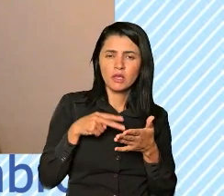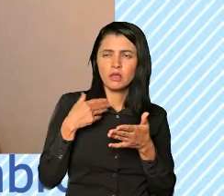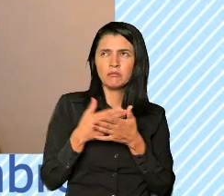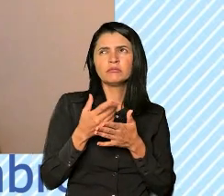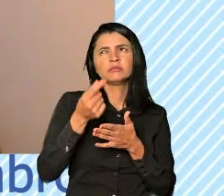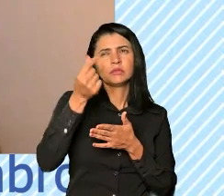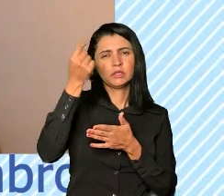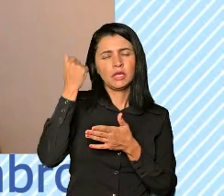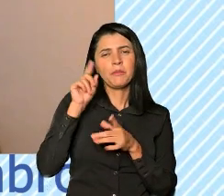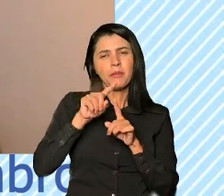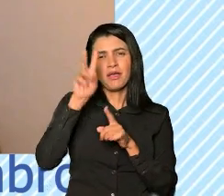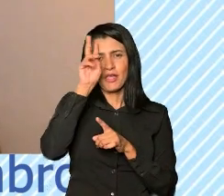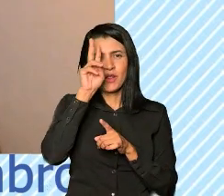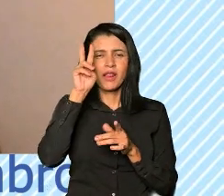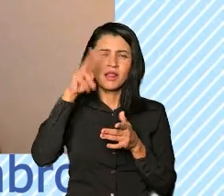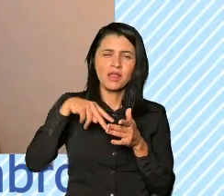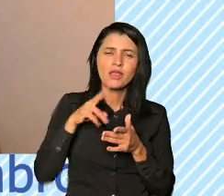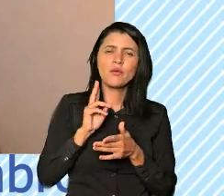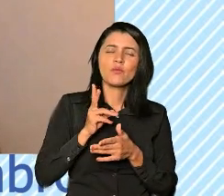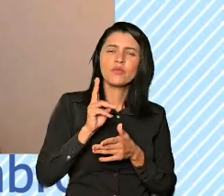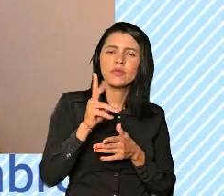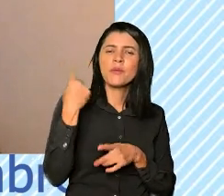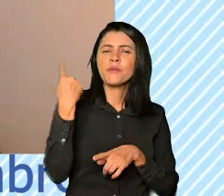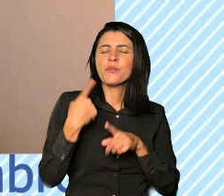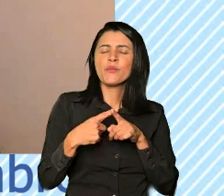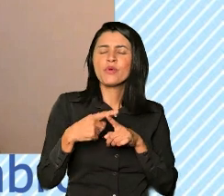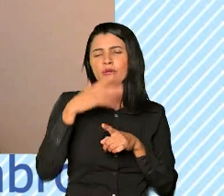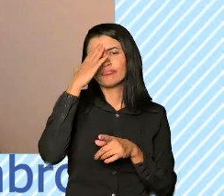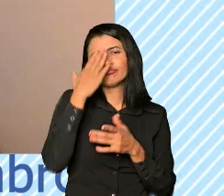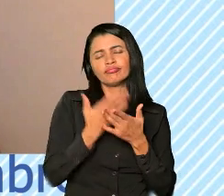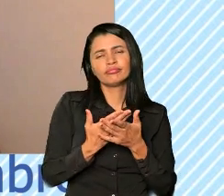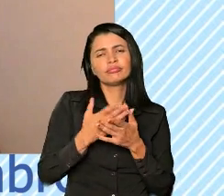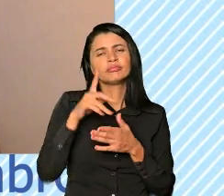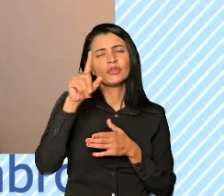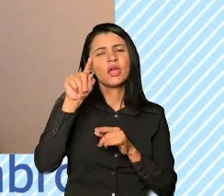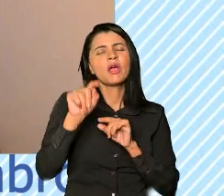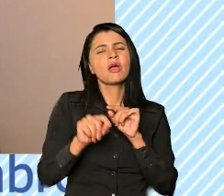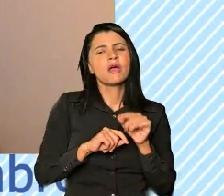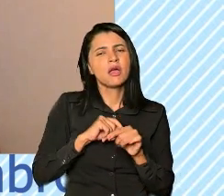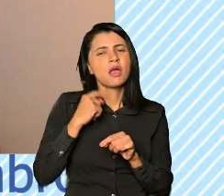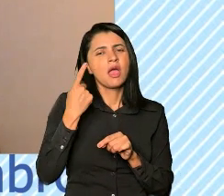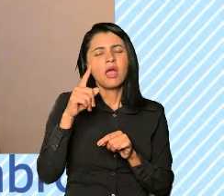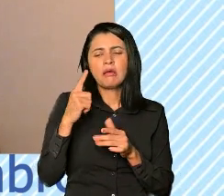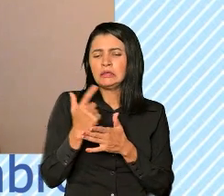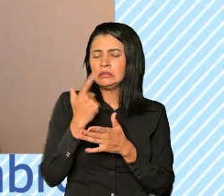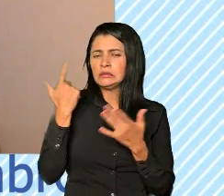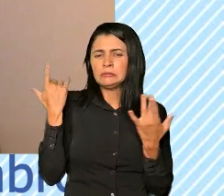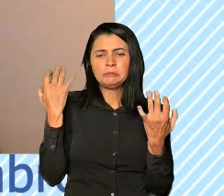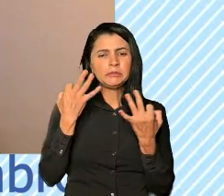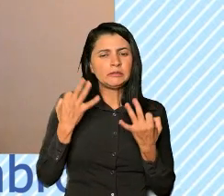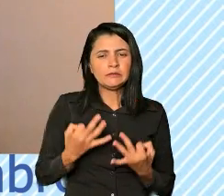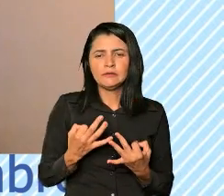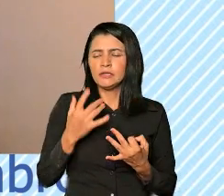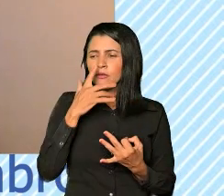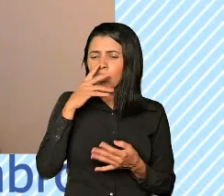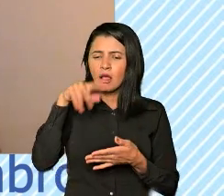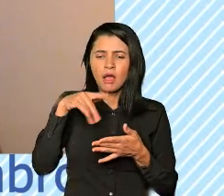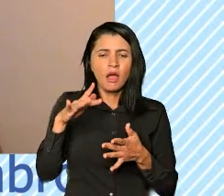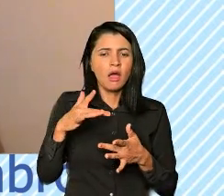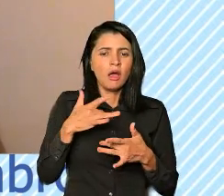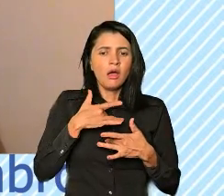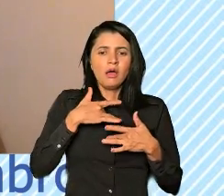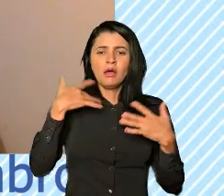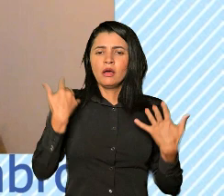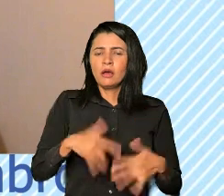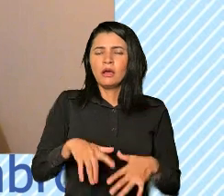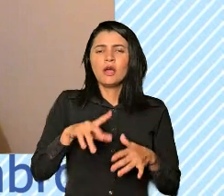muito tempo, mas eu releio ele constantemente, porque eu acho que é uma obra-prima, assim, é um livro que me toca muito, que é